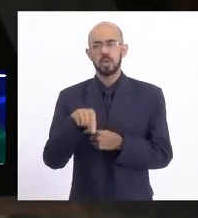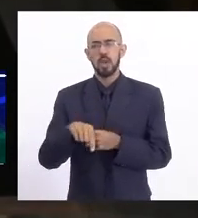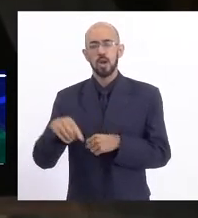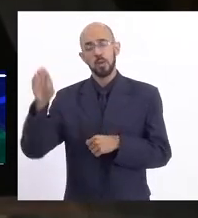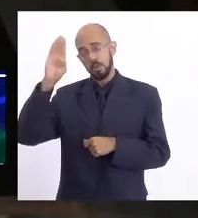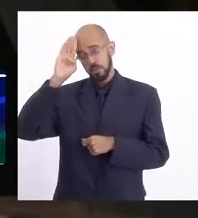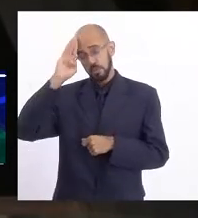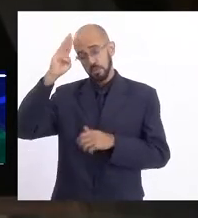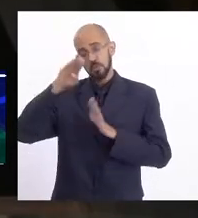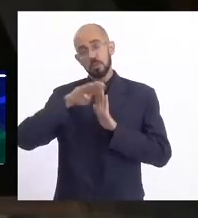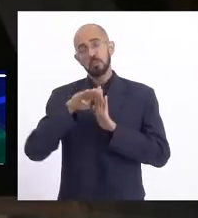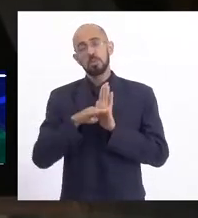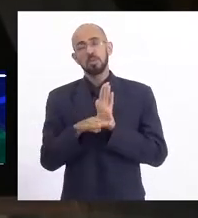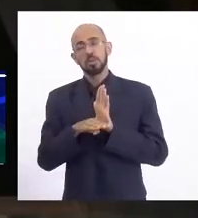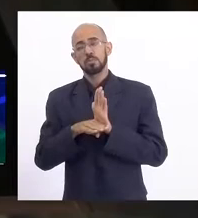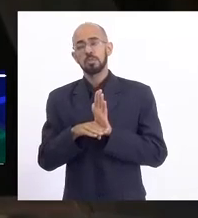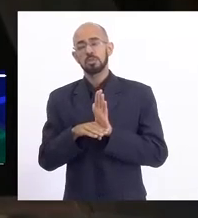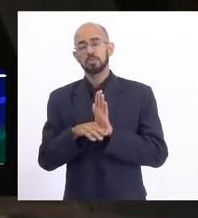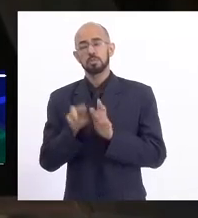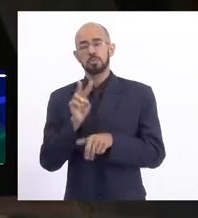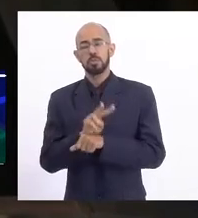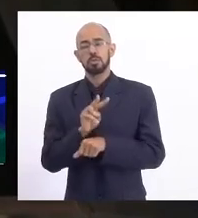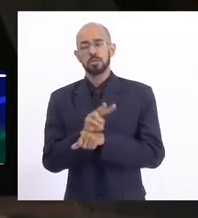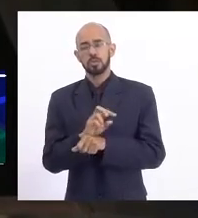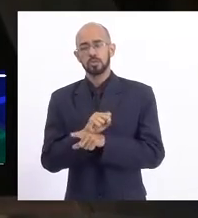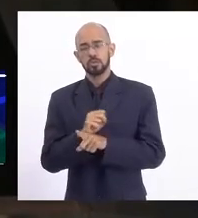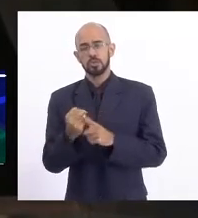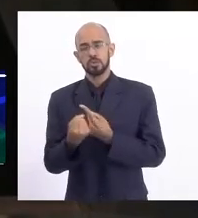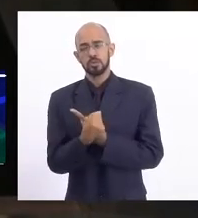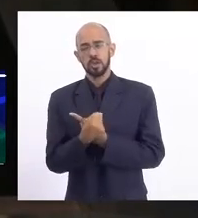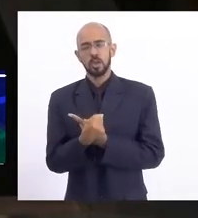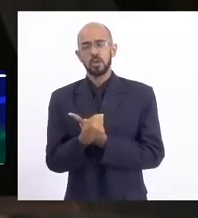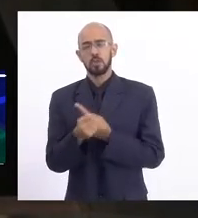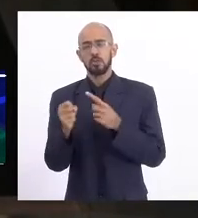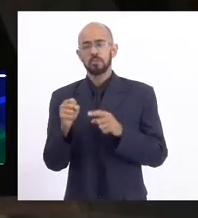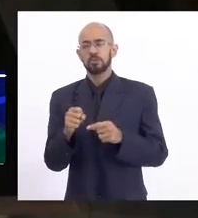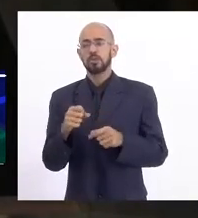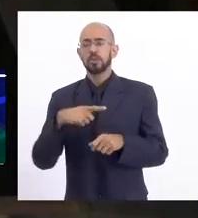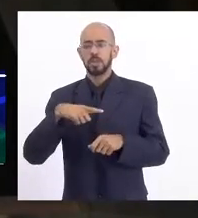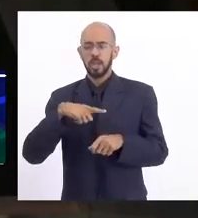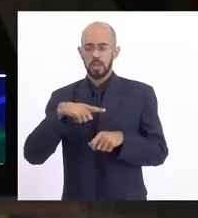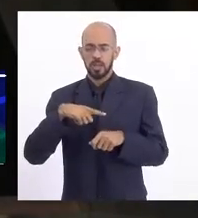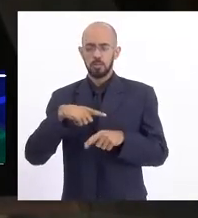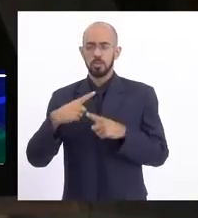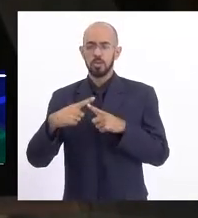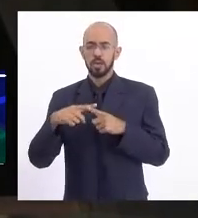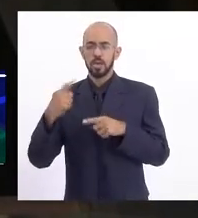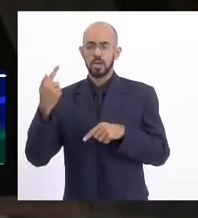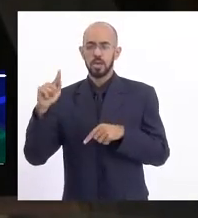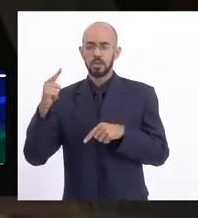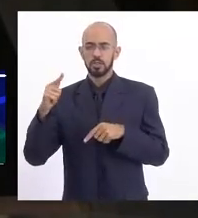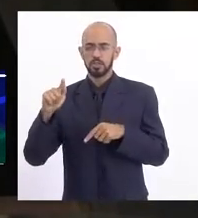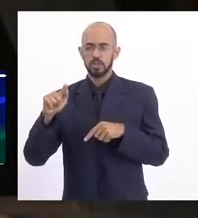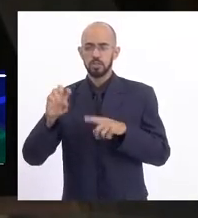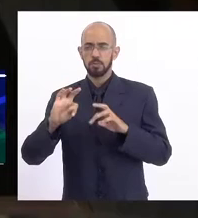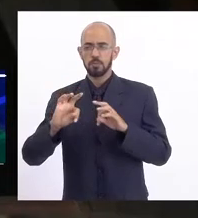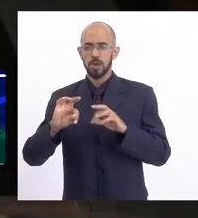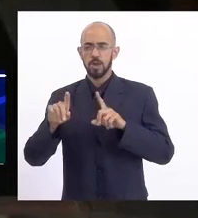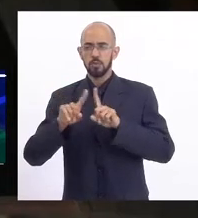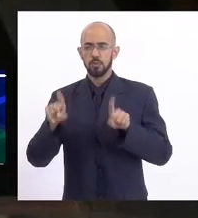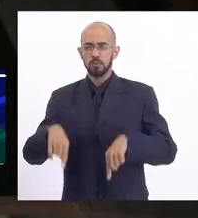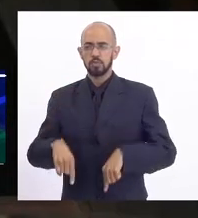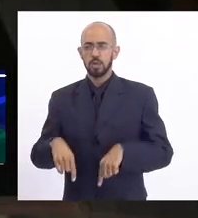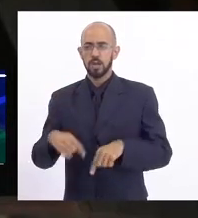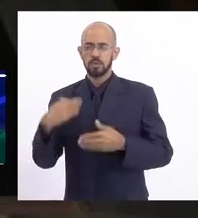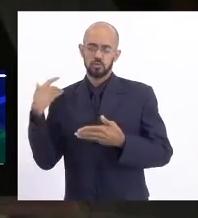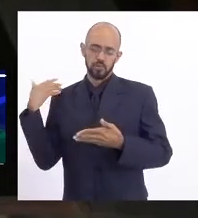programa de proteção social que uma sociedade pode ter, que garante a trabalhadores e trabalhadoras que